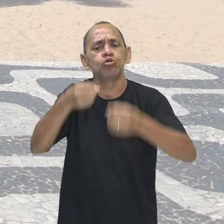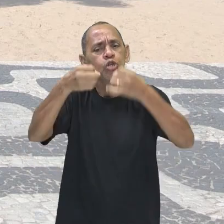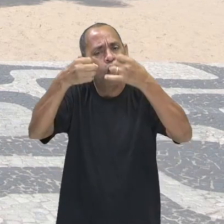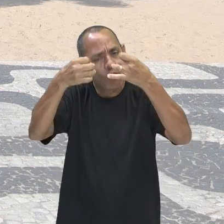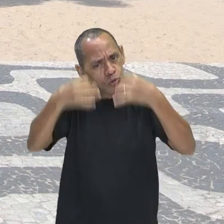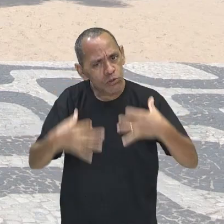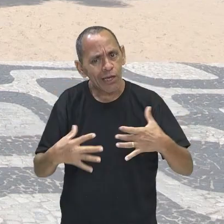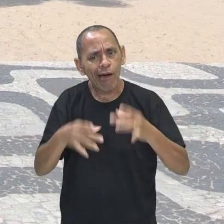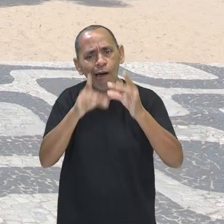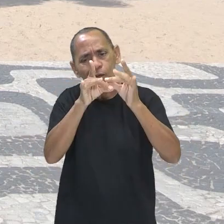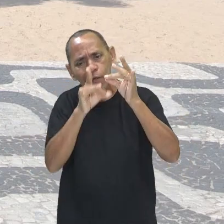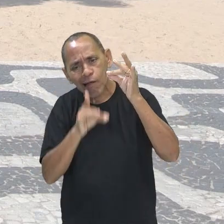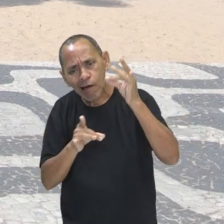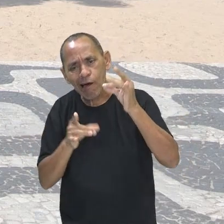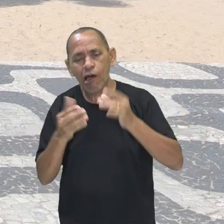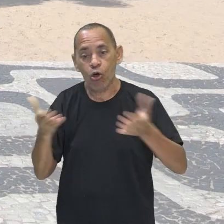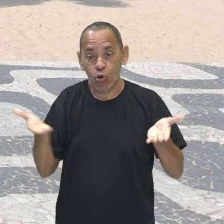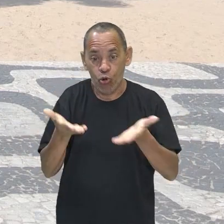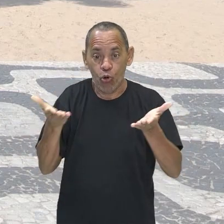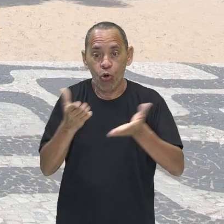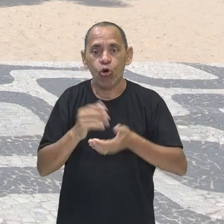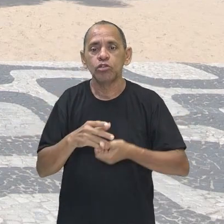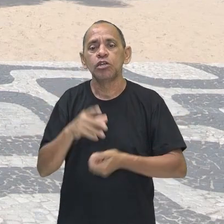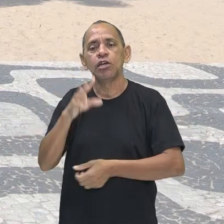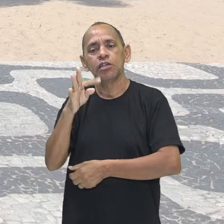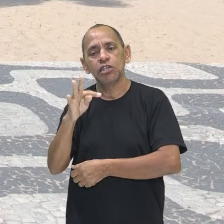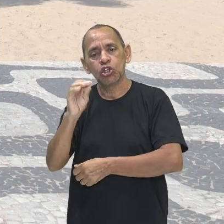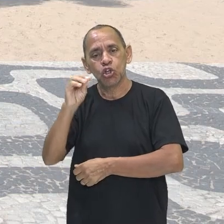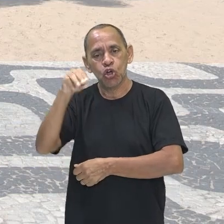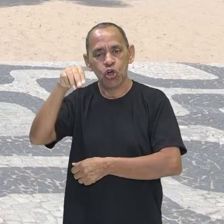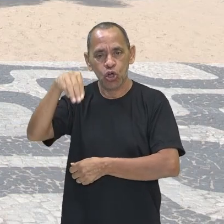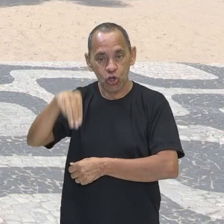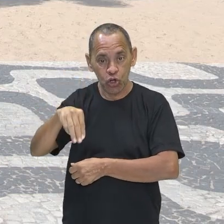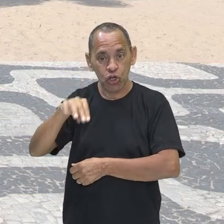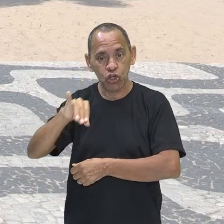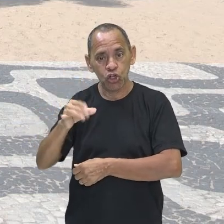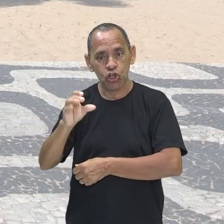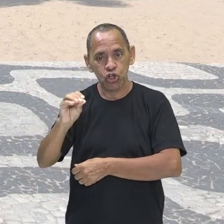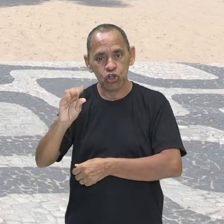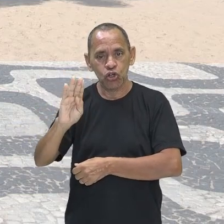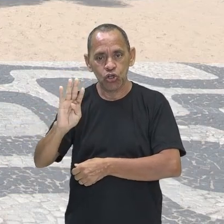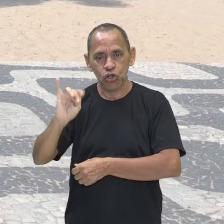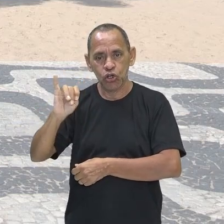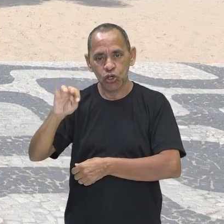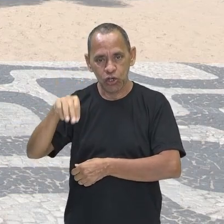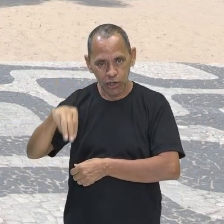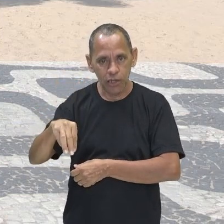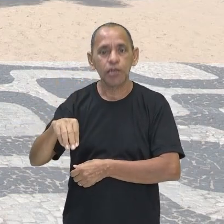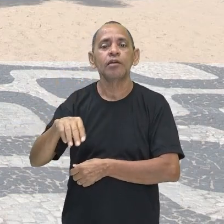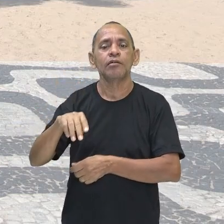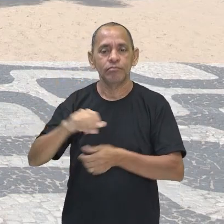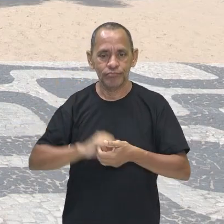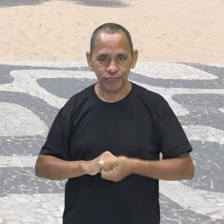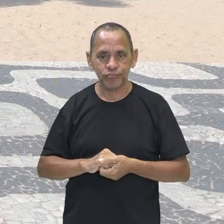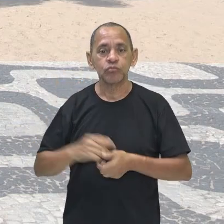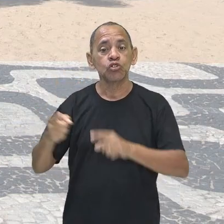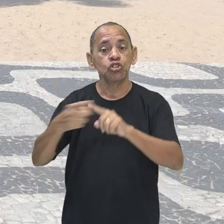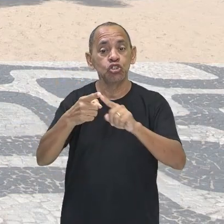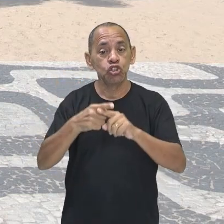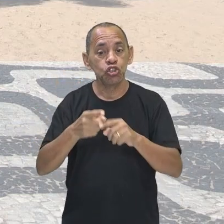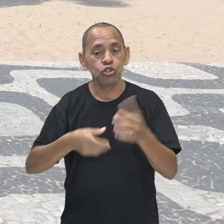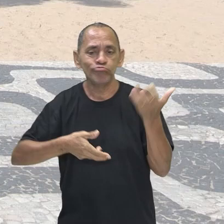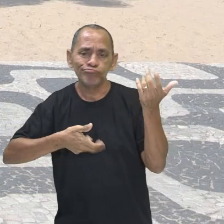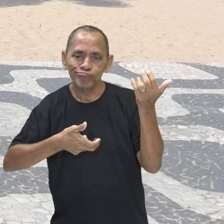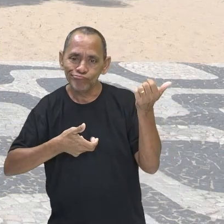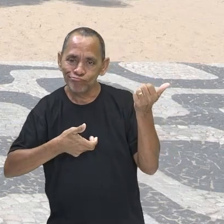Jobim, ele vem com o seu violão, que é também um dos instrumentos musicais muito utilizado nesse movimento